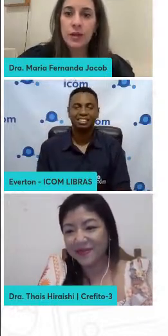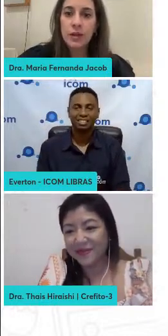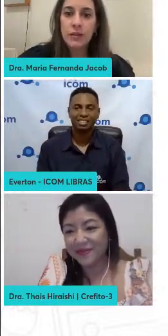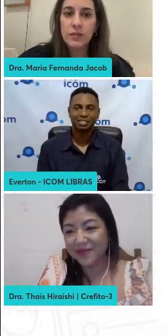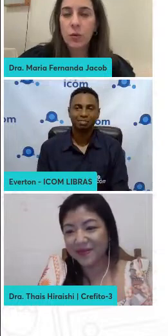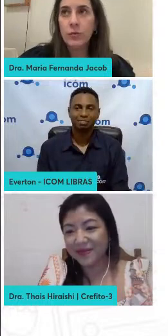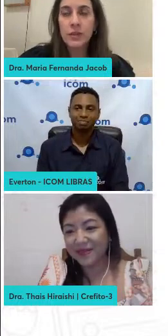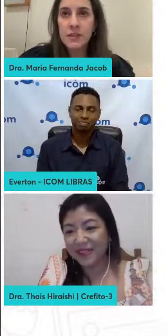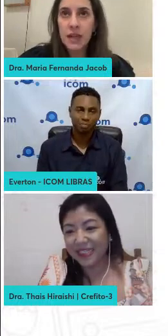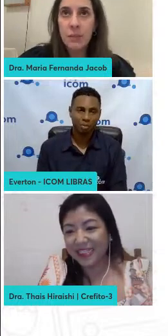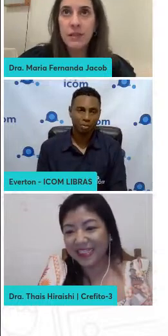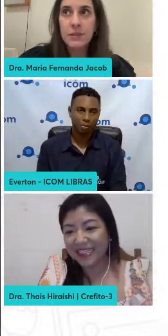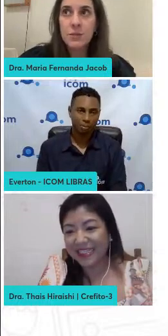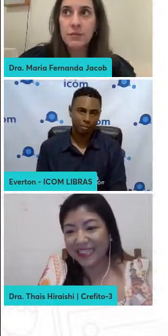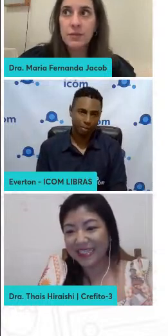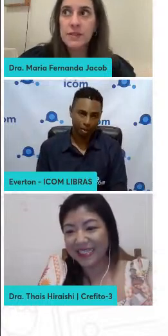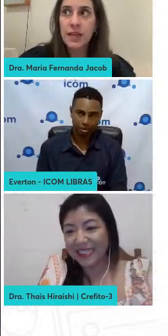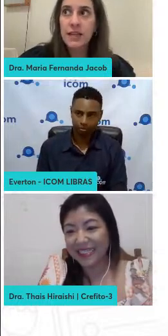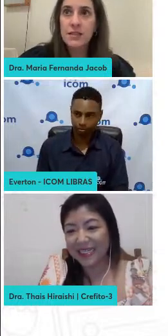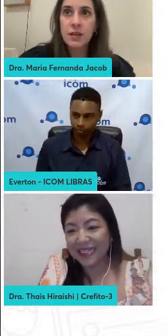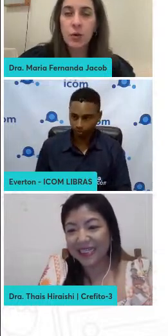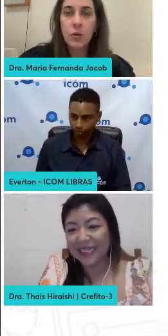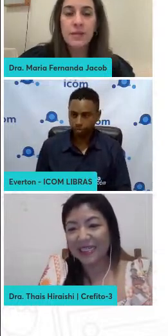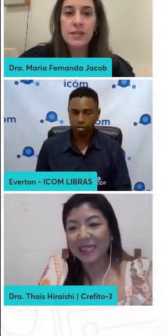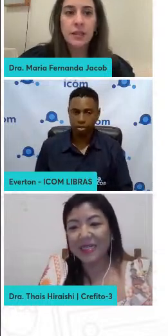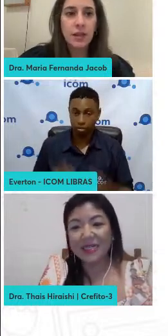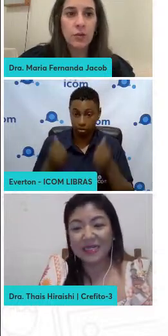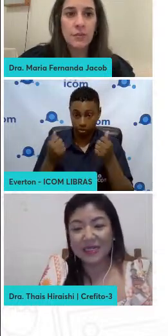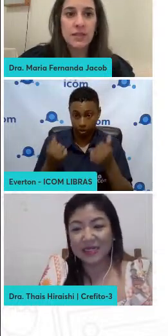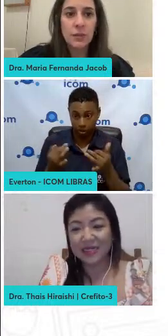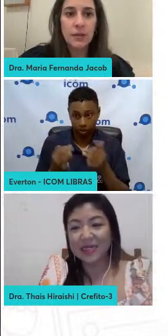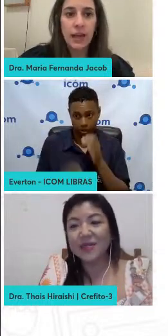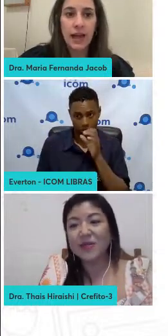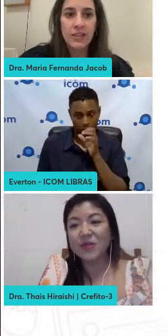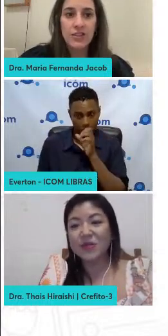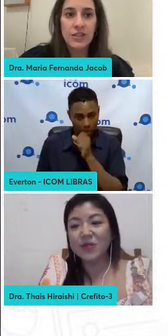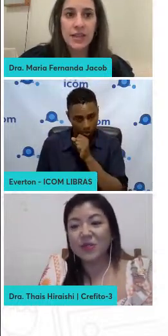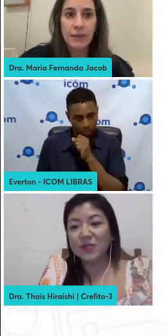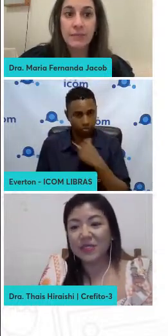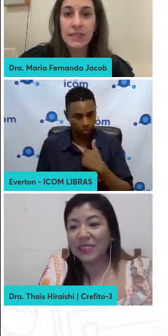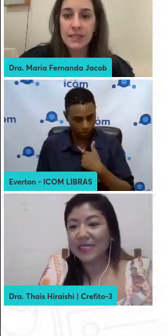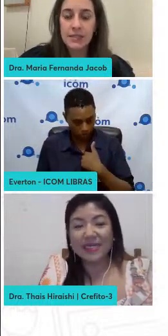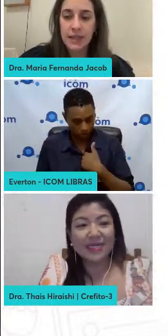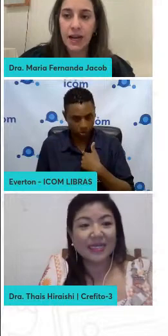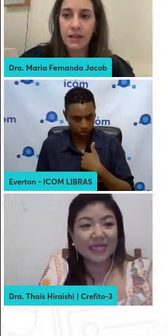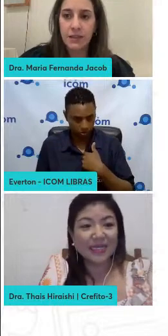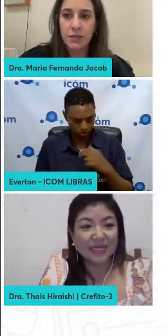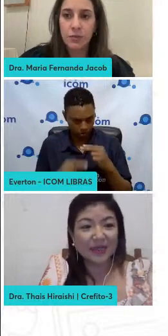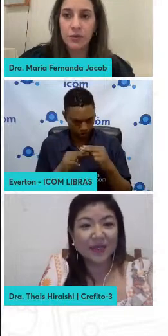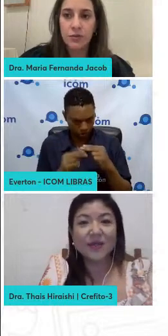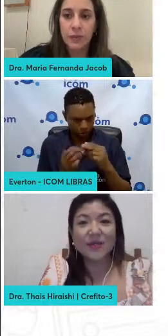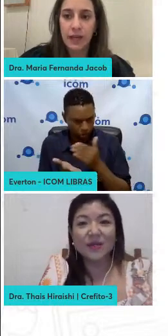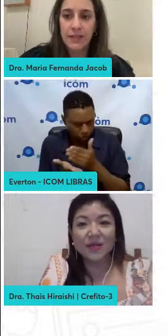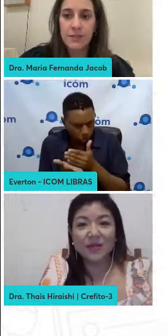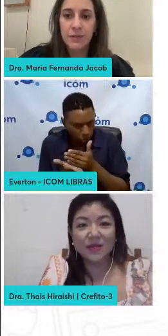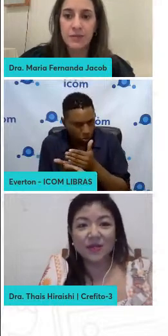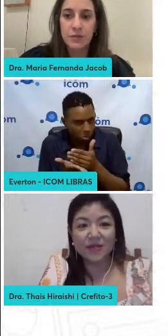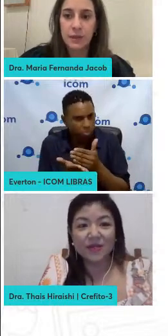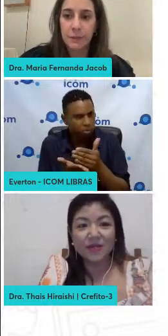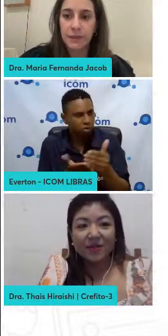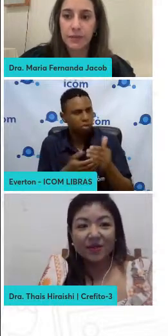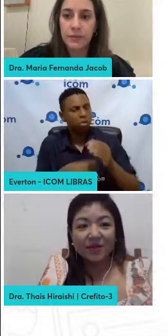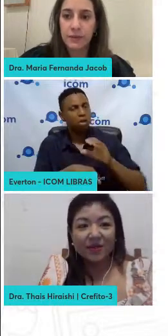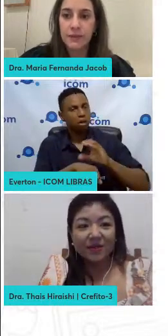Eu, contando assim rapidamente para vocês, eu comecei no Pilates a ministrar, né, curso de Pilates